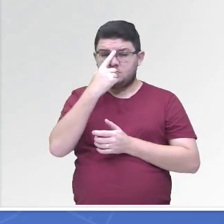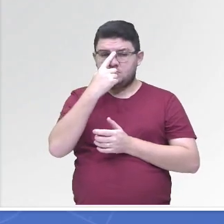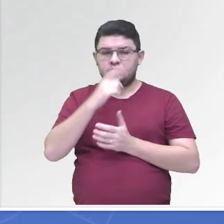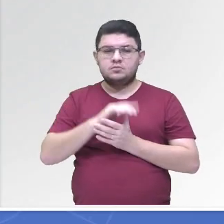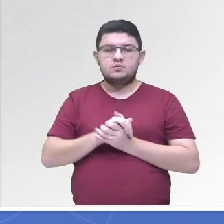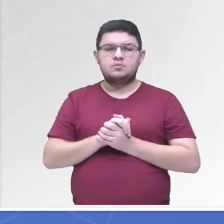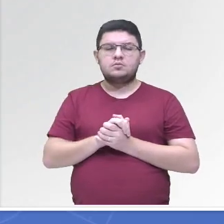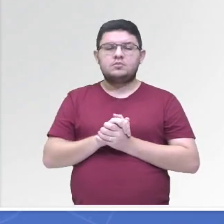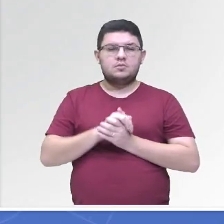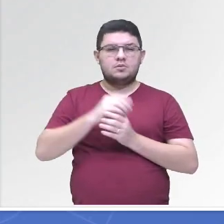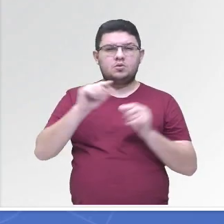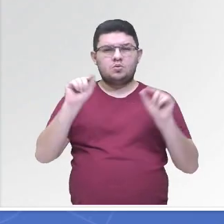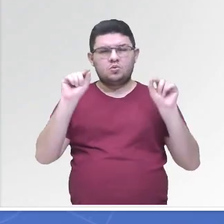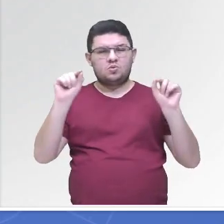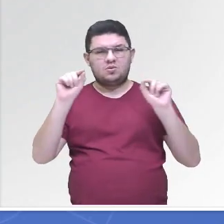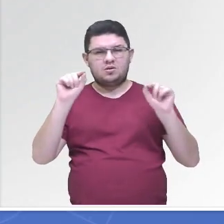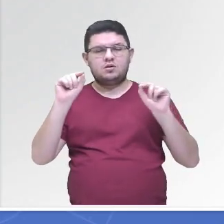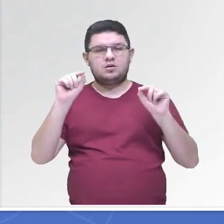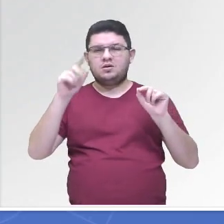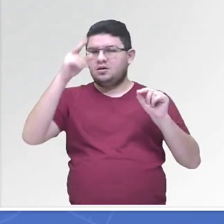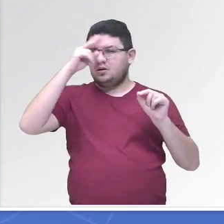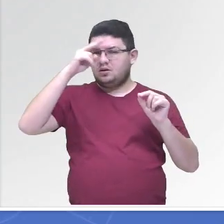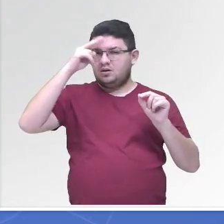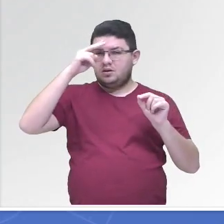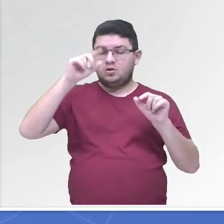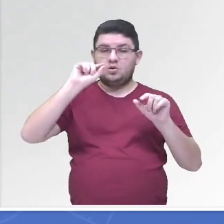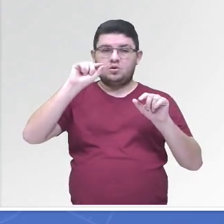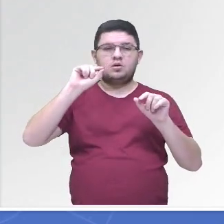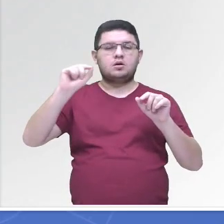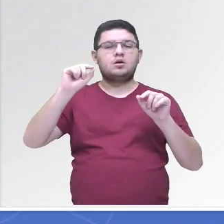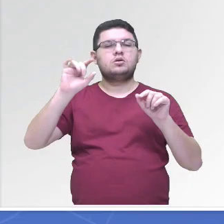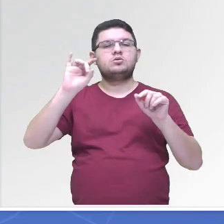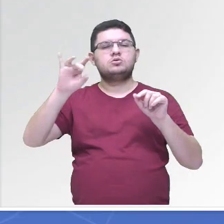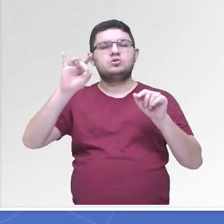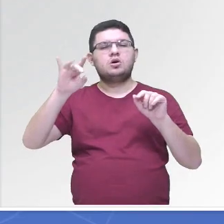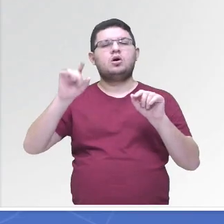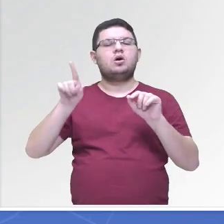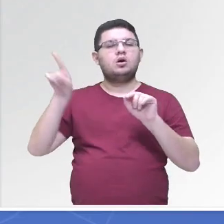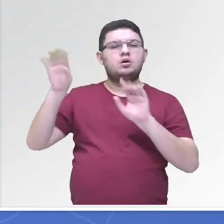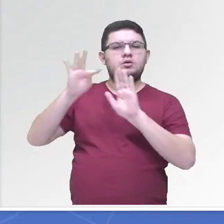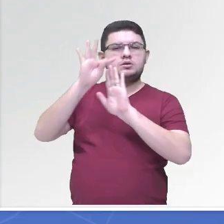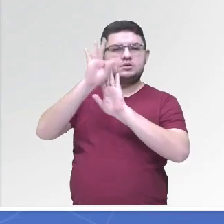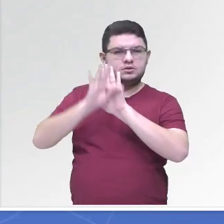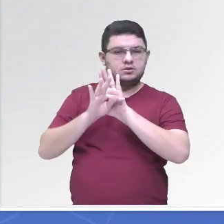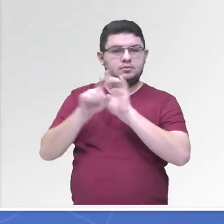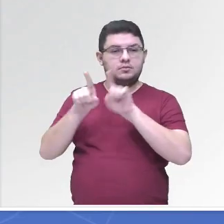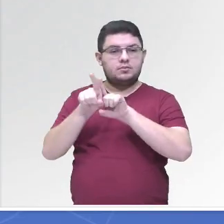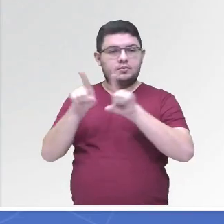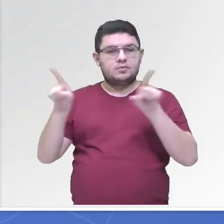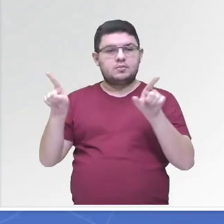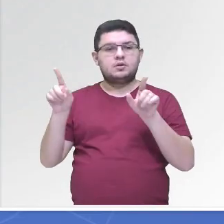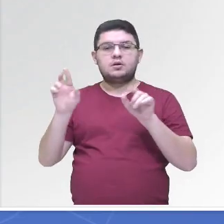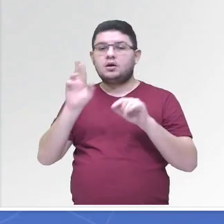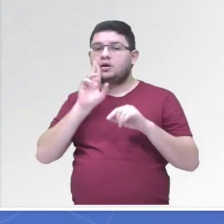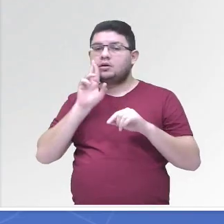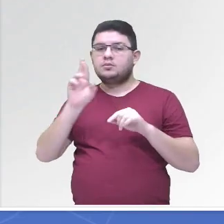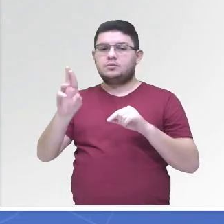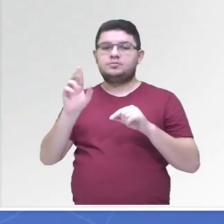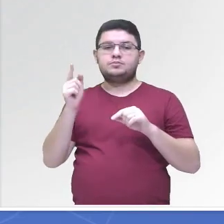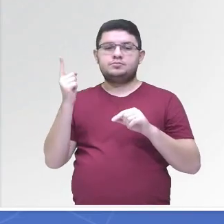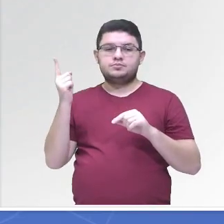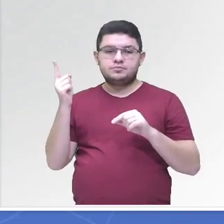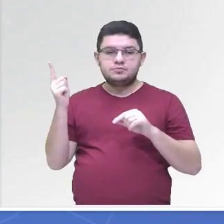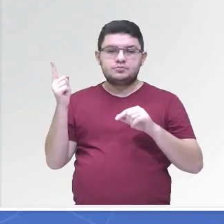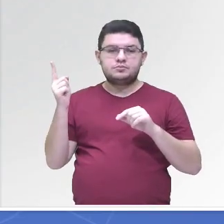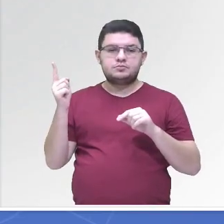toda aquela parte acima que você viu, né, é só um texto complementar, mas aqui é que está a nossa resposta, tá?